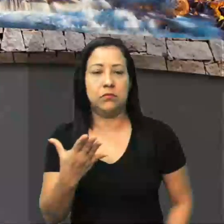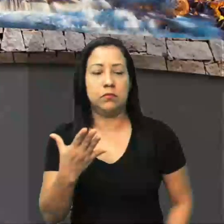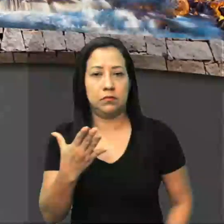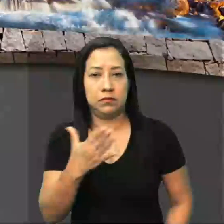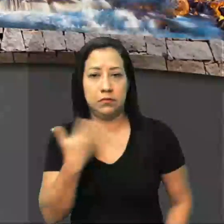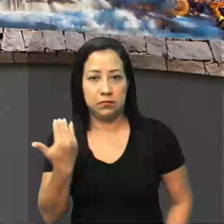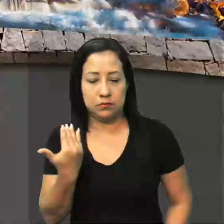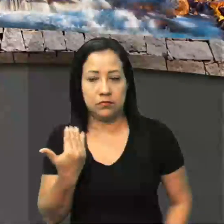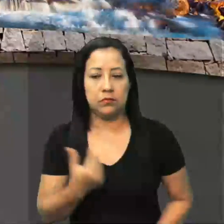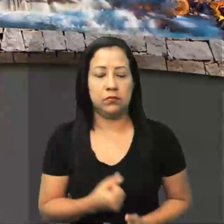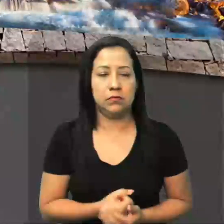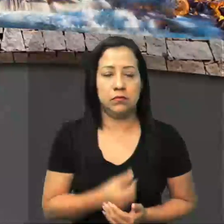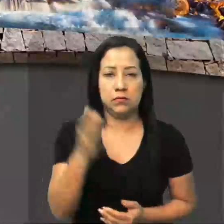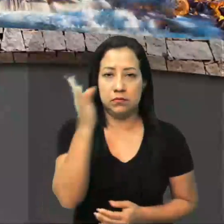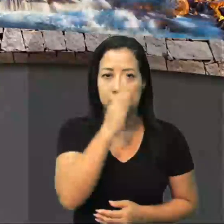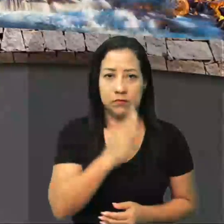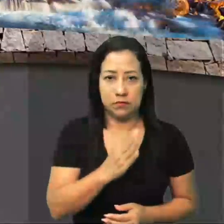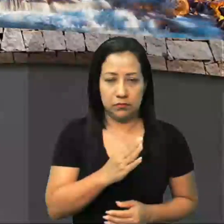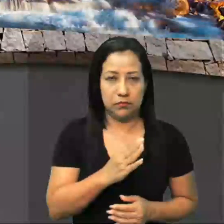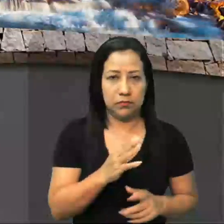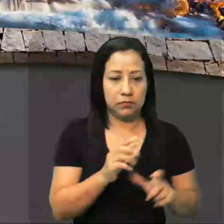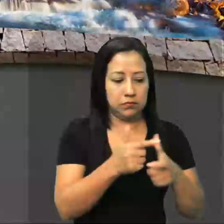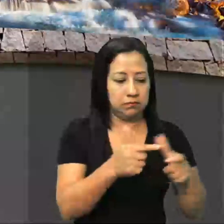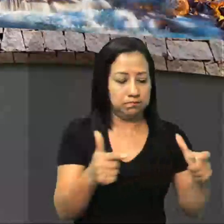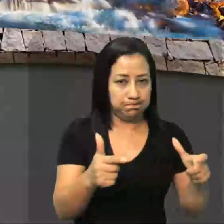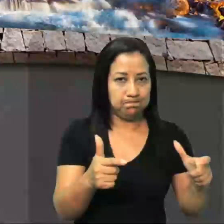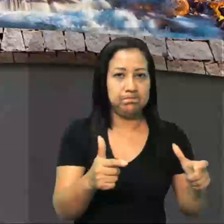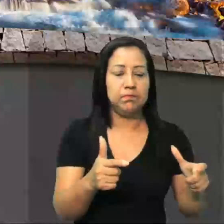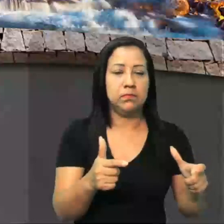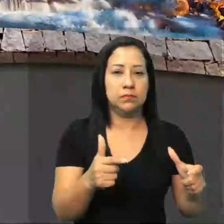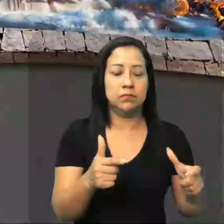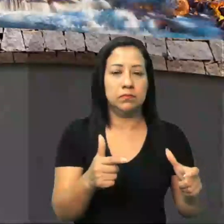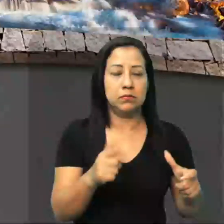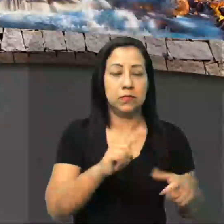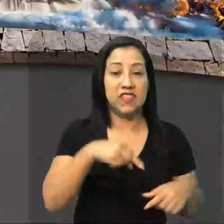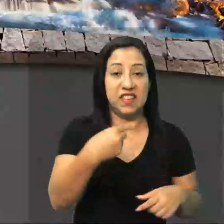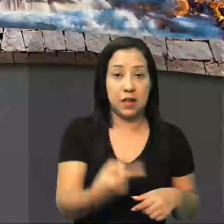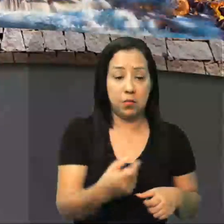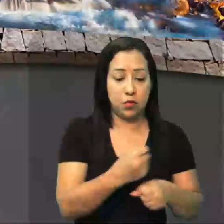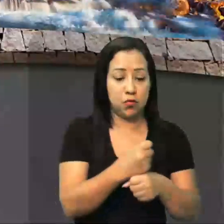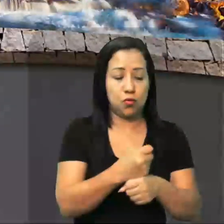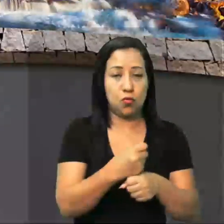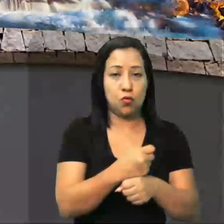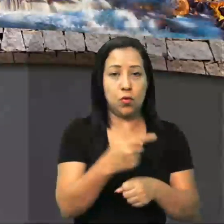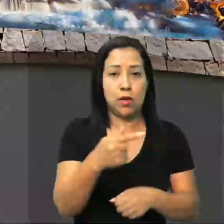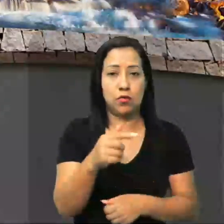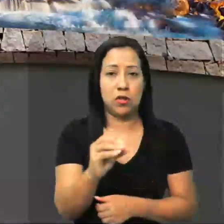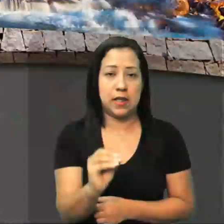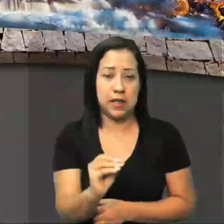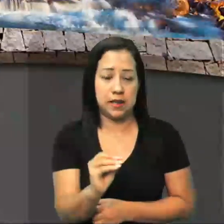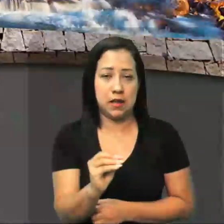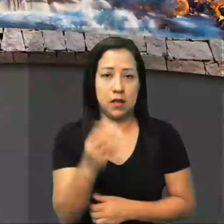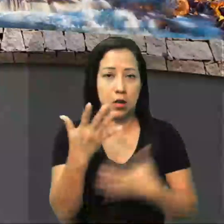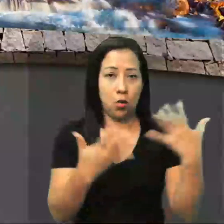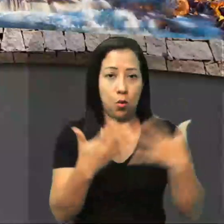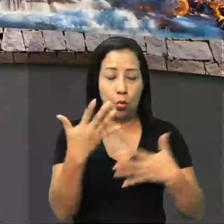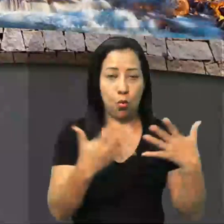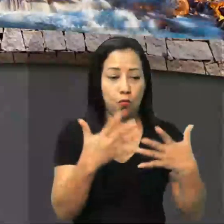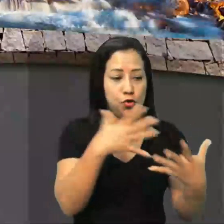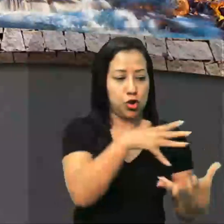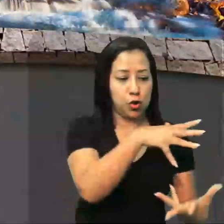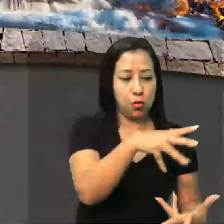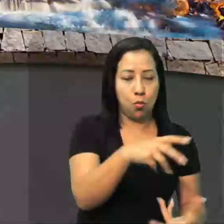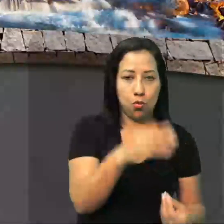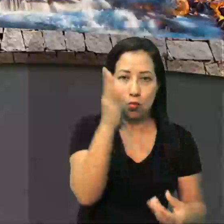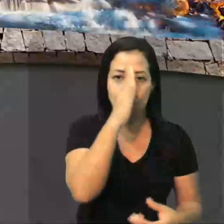Depois dos anos 70 do século XX. Toma cuidado com isso. Não confundir mundo com o Brasil.